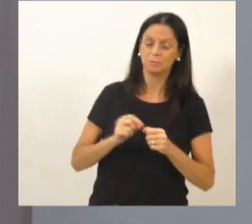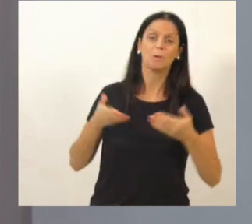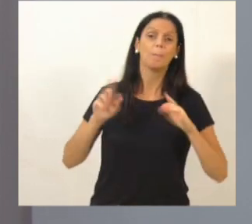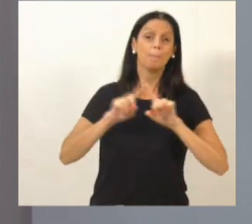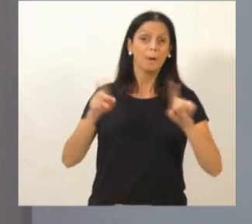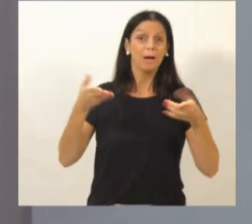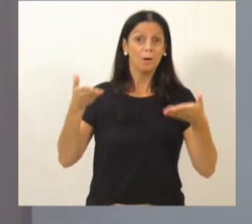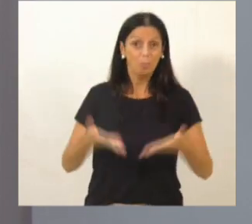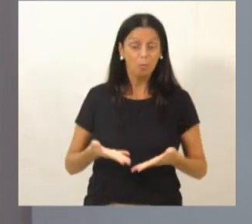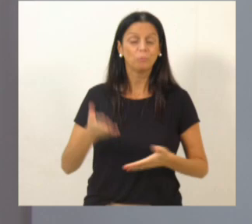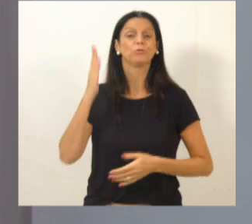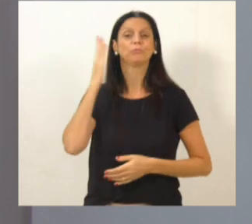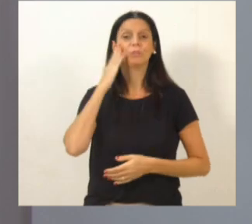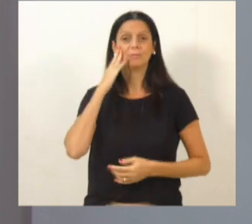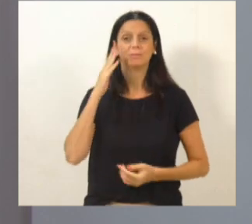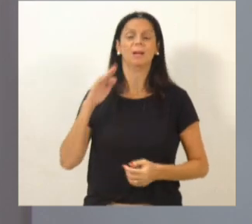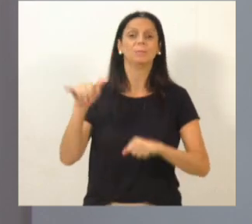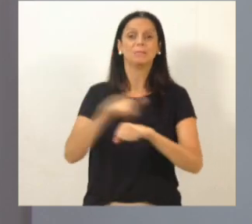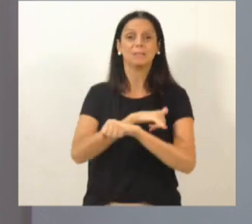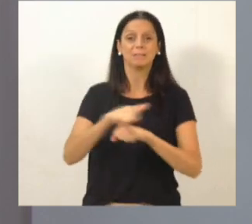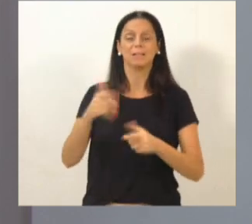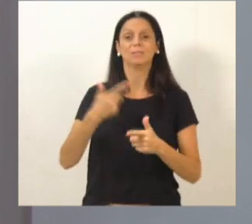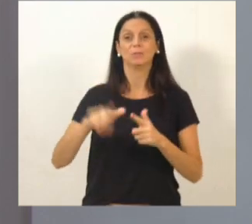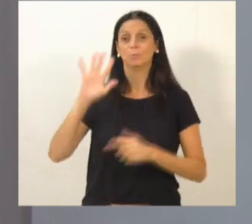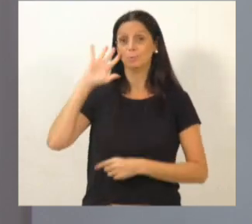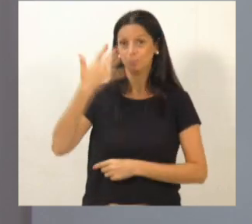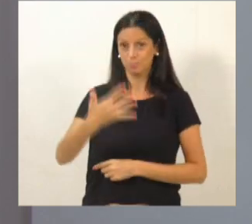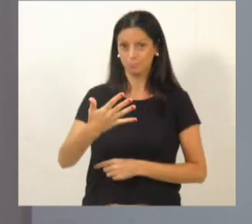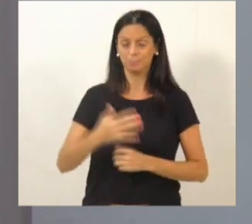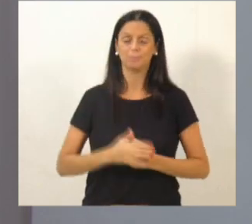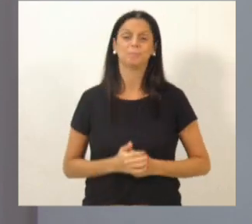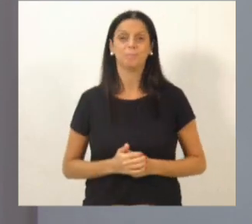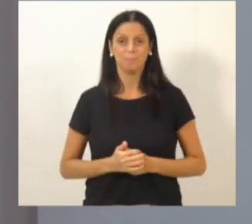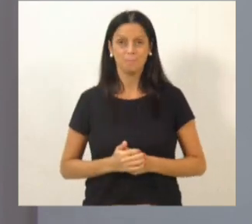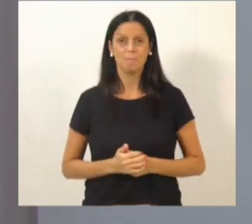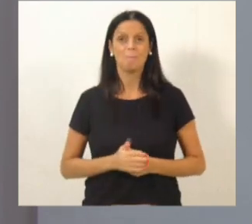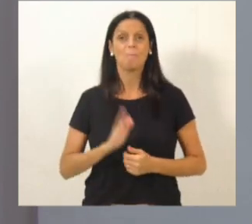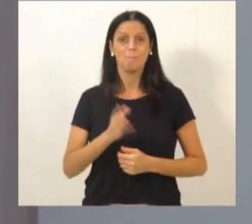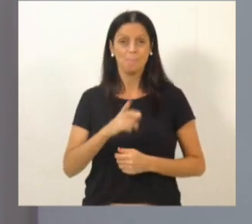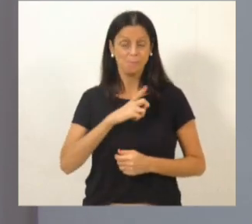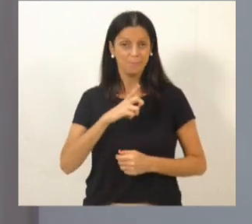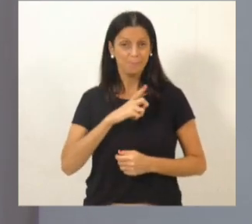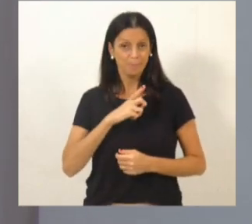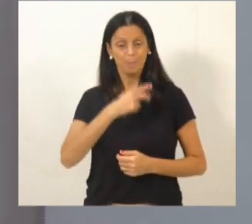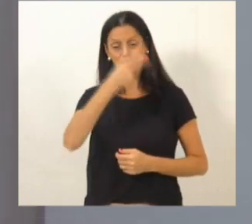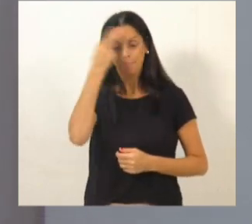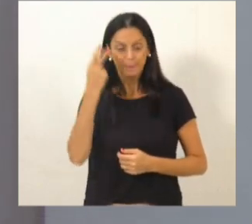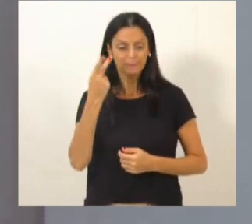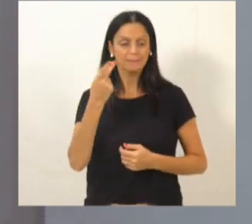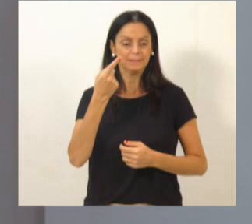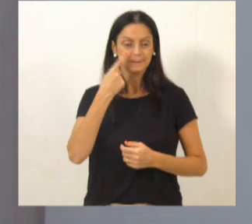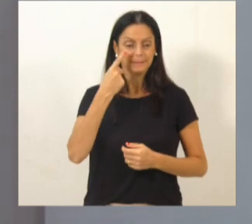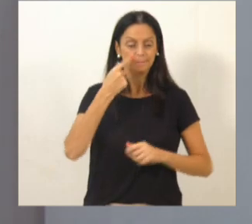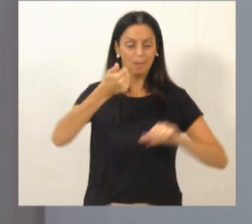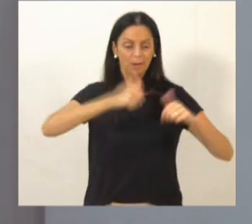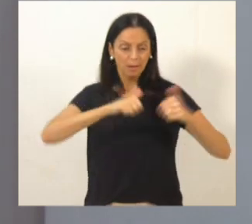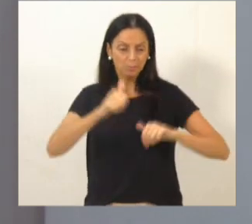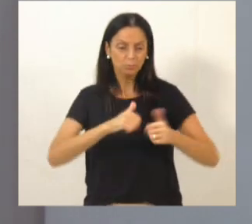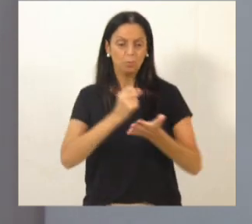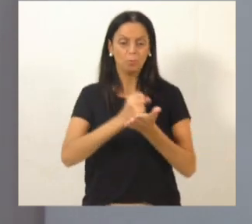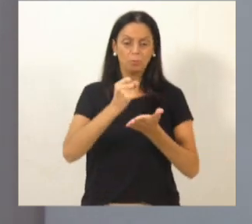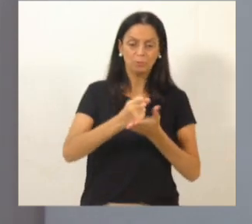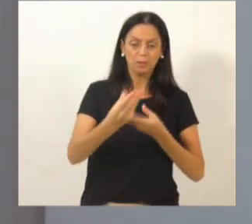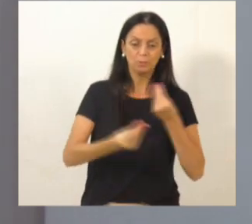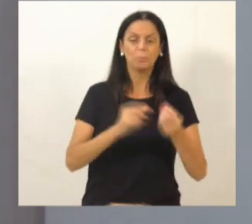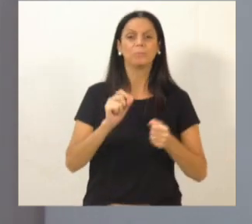encaminhada dentro dessa revisão que está em andamento, com a agência reguladora, o município conosco. Essa parte da pastora Oswaldo